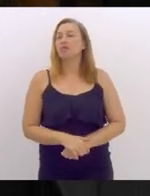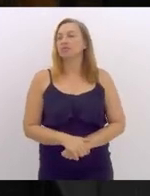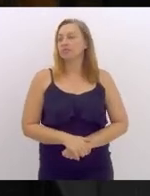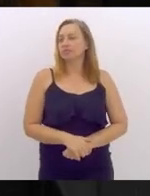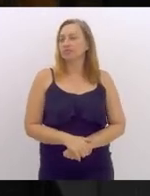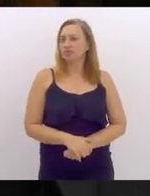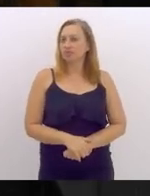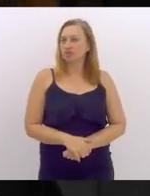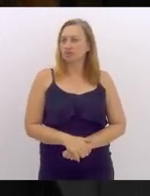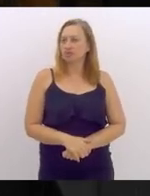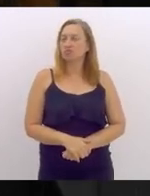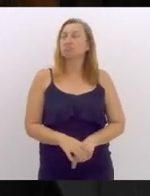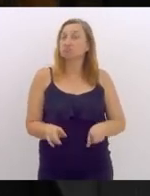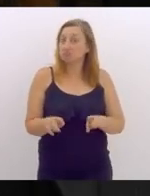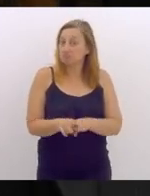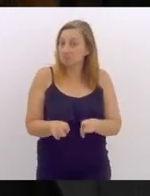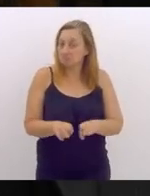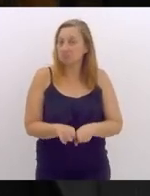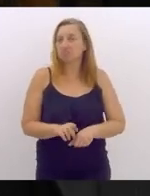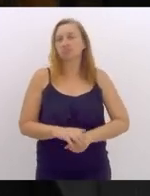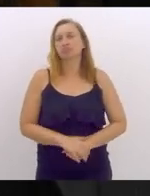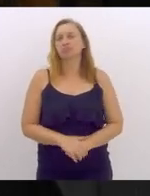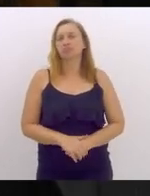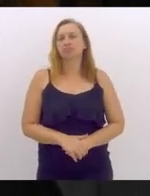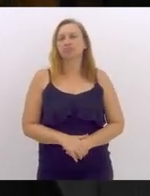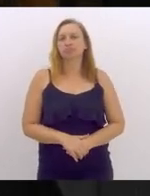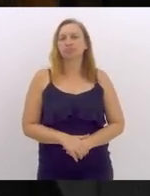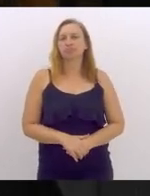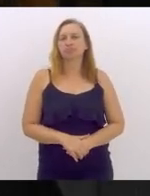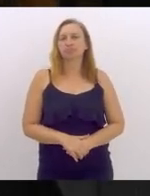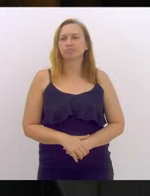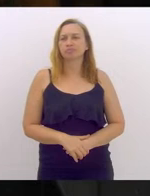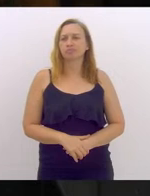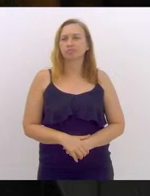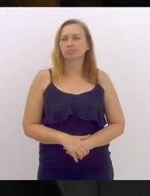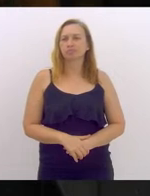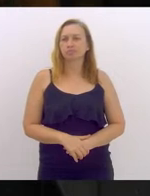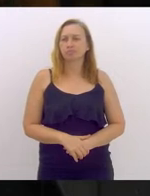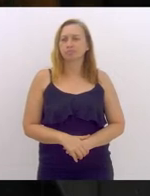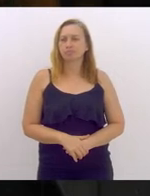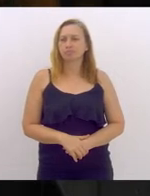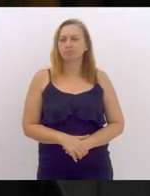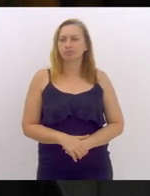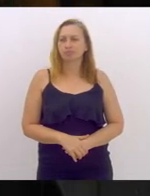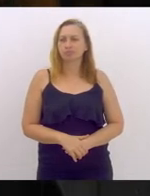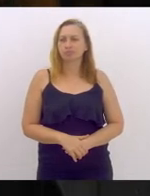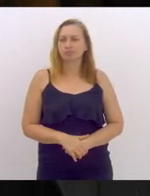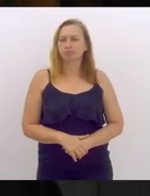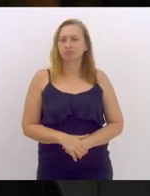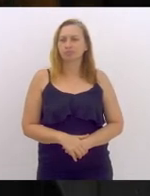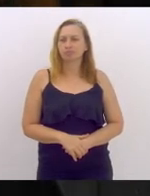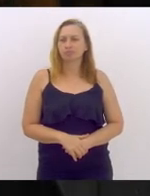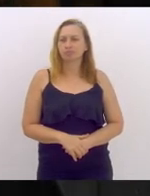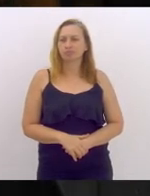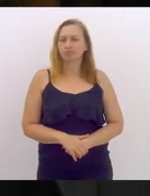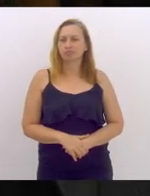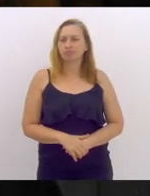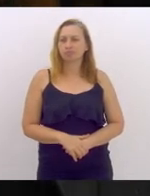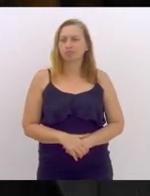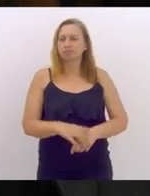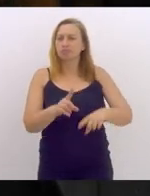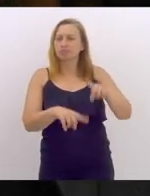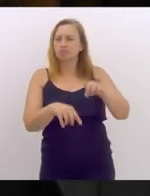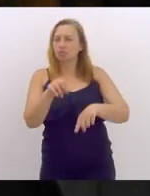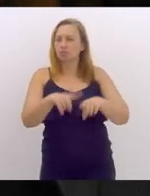isso também A locomotiva chinesa passou a ter um PIB um produto